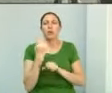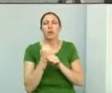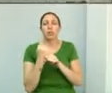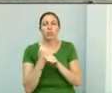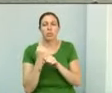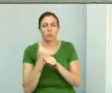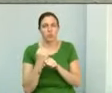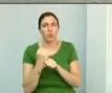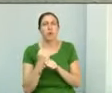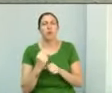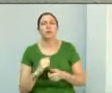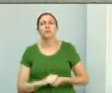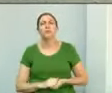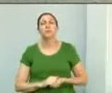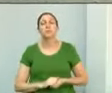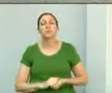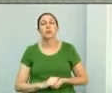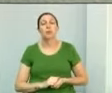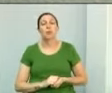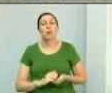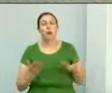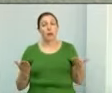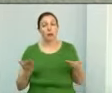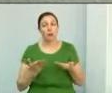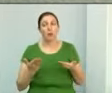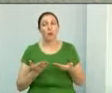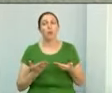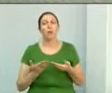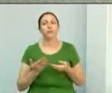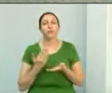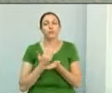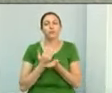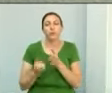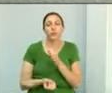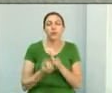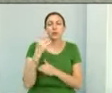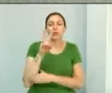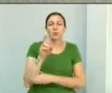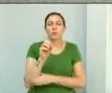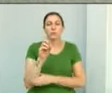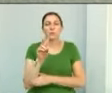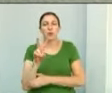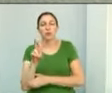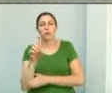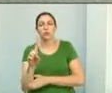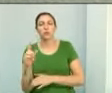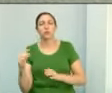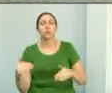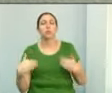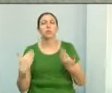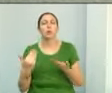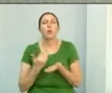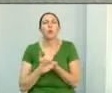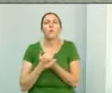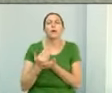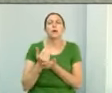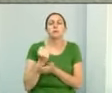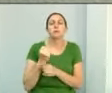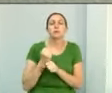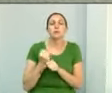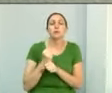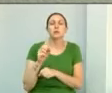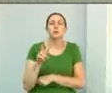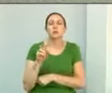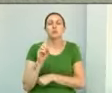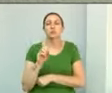Então, esse que está em vigor foi elaborado em 2021 e ele é válido de 22 até 2025.